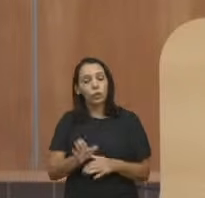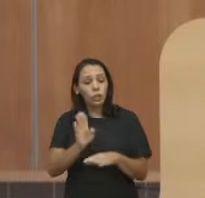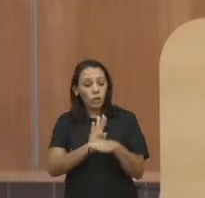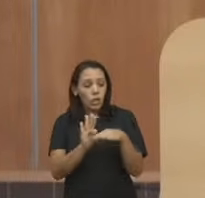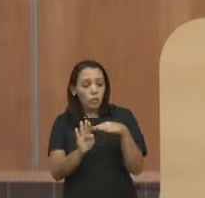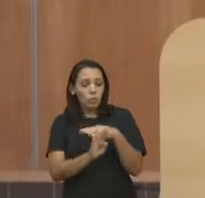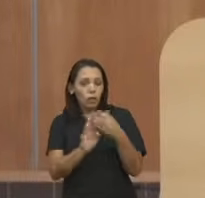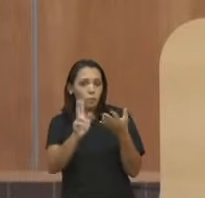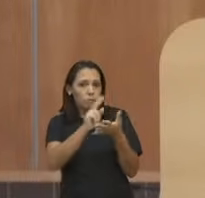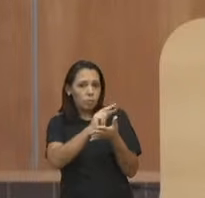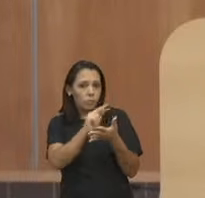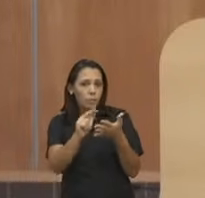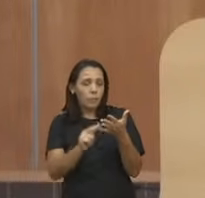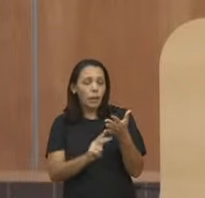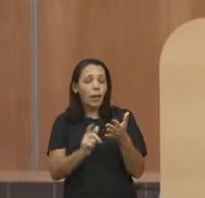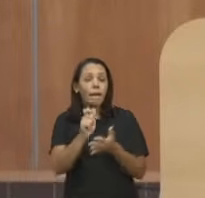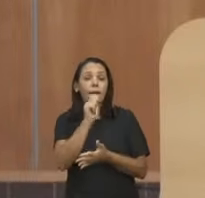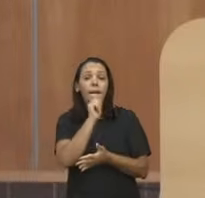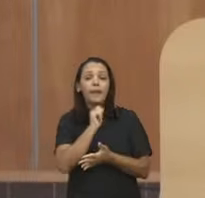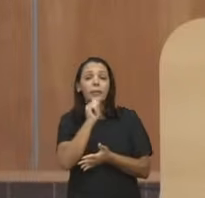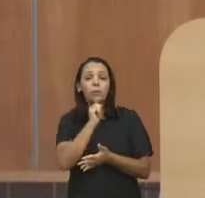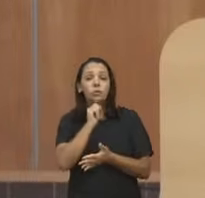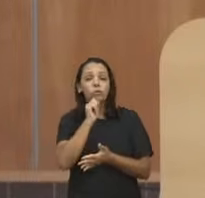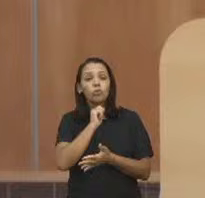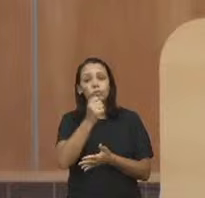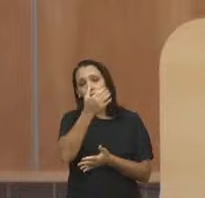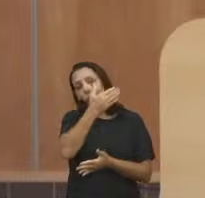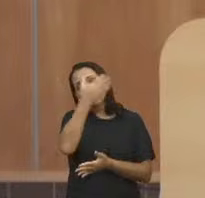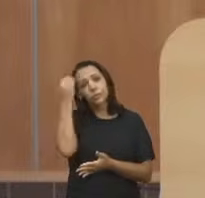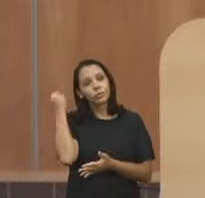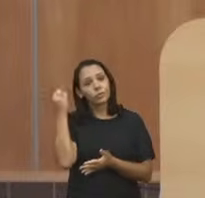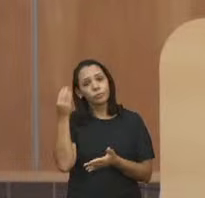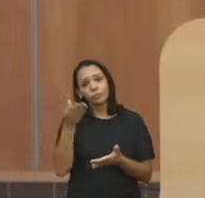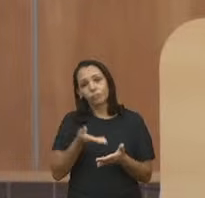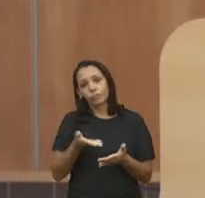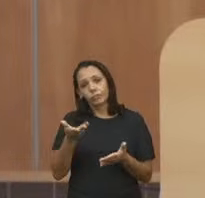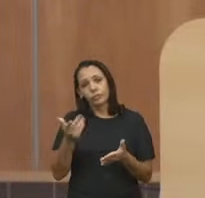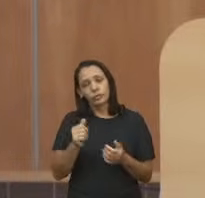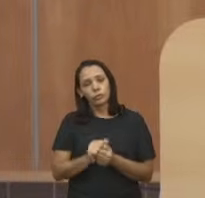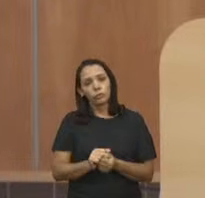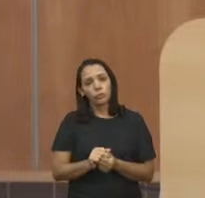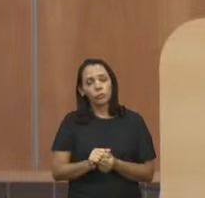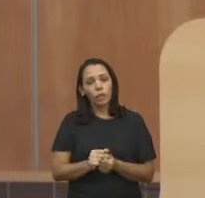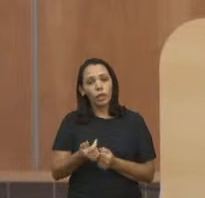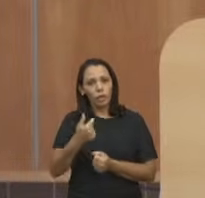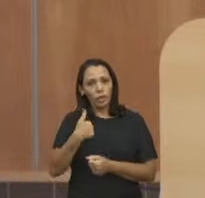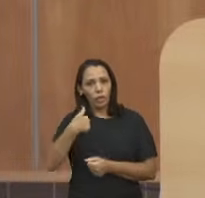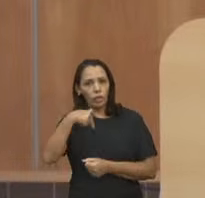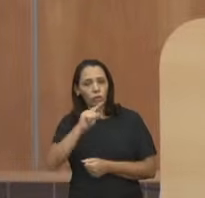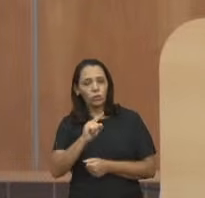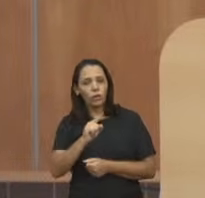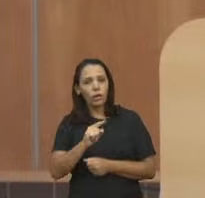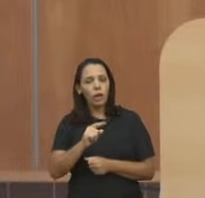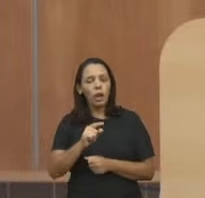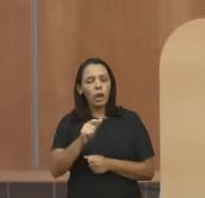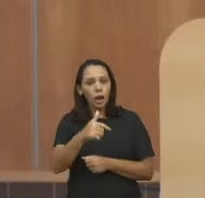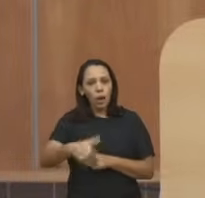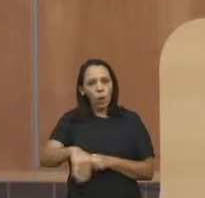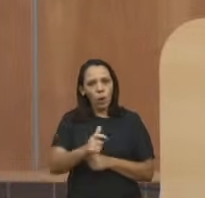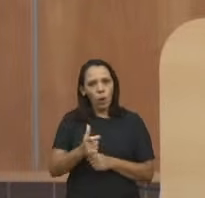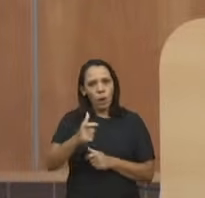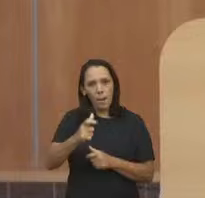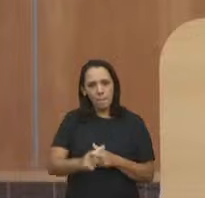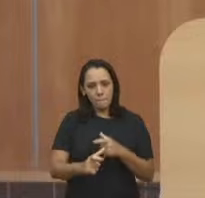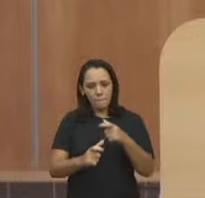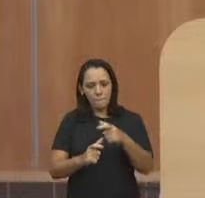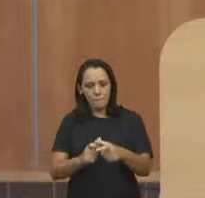anos. Você passa no Bela Vista ali, eu disse esses dias numa rua, eu fiquei com dó das pessoas que moram ali, paralelepípedo, tudo fora